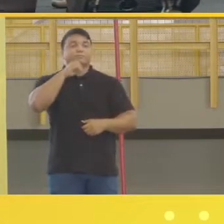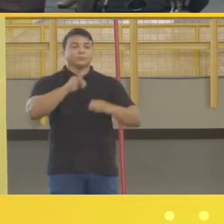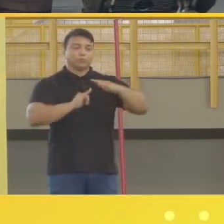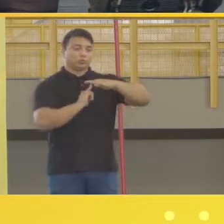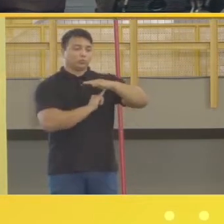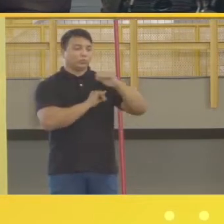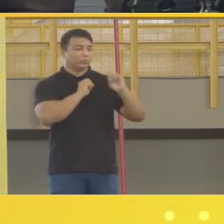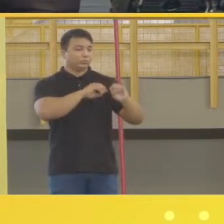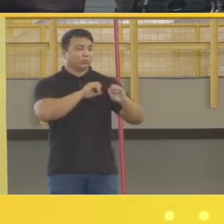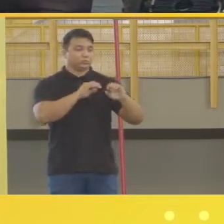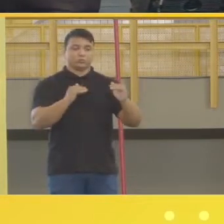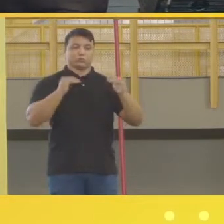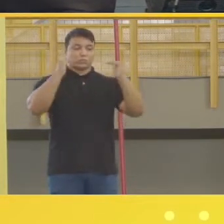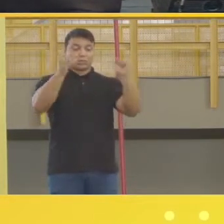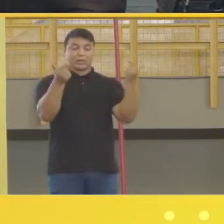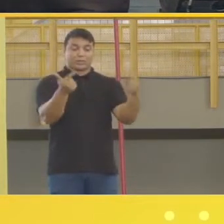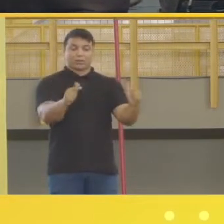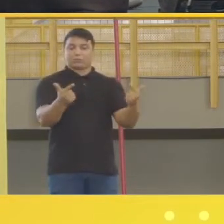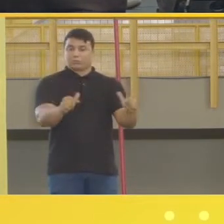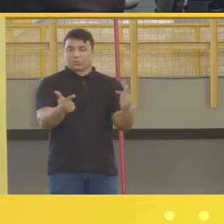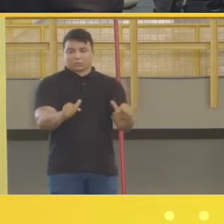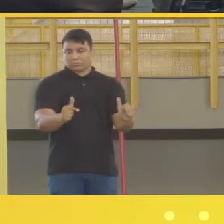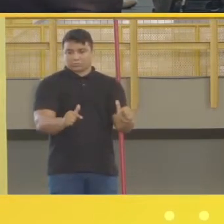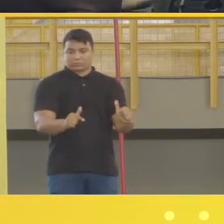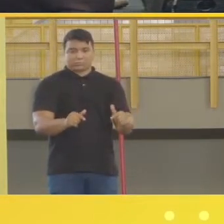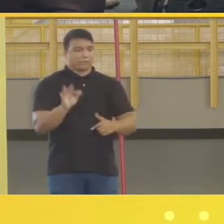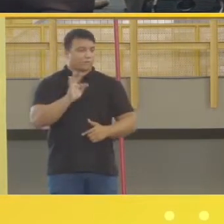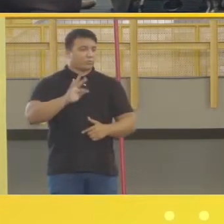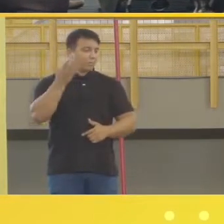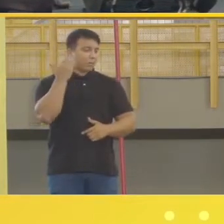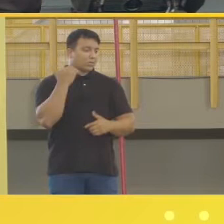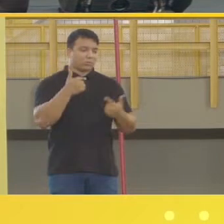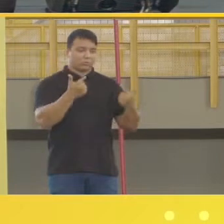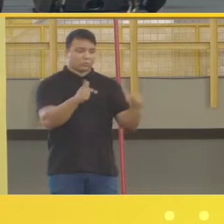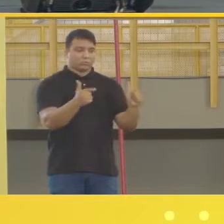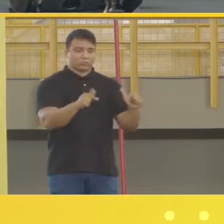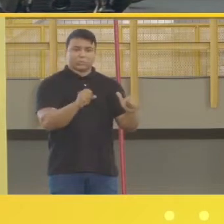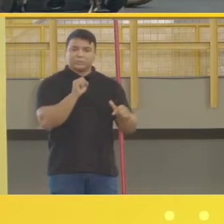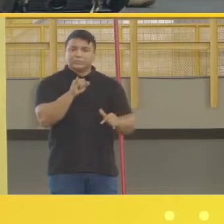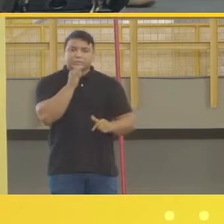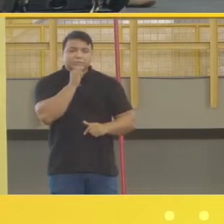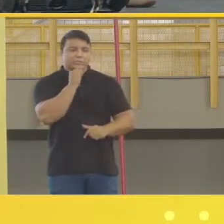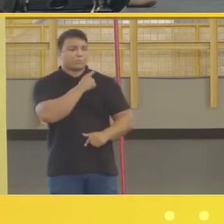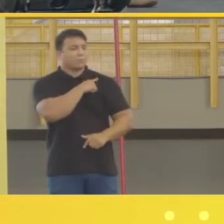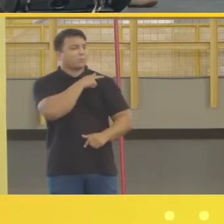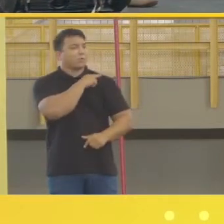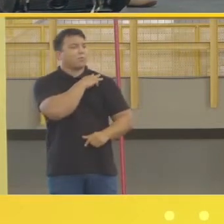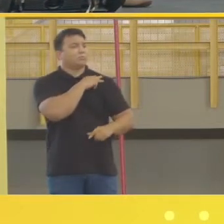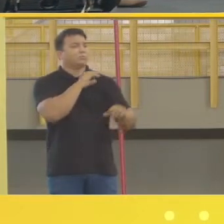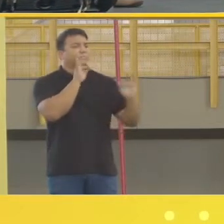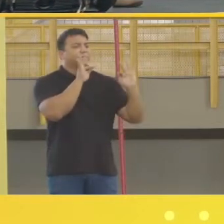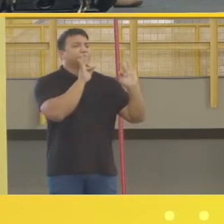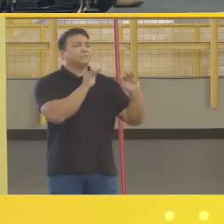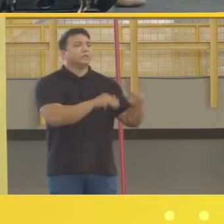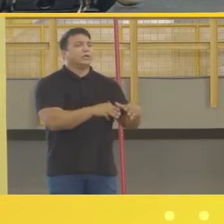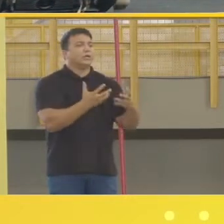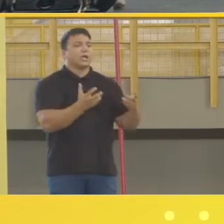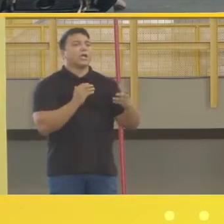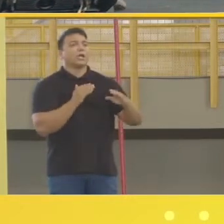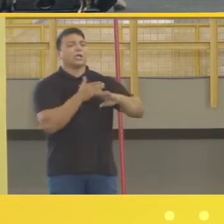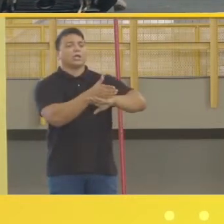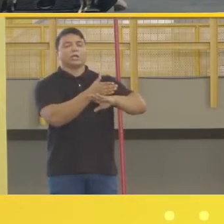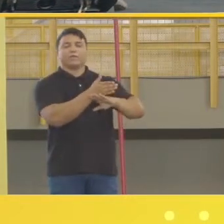instituição de ensino superior. Professor, e se as pessoas terminassem aqui o ensino? E se elas quisessem